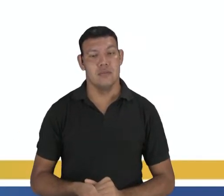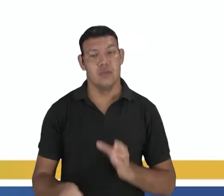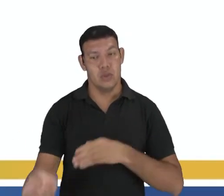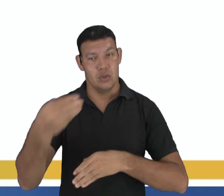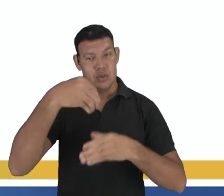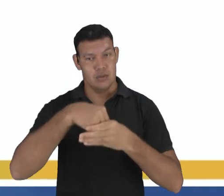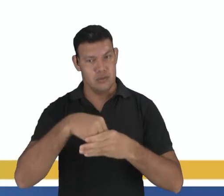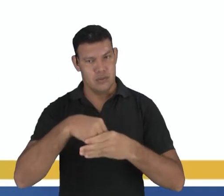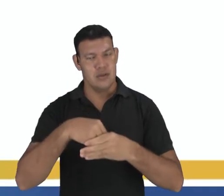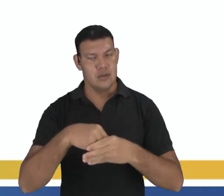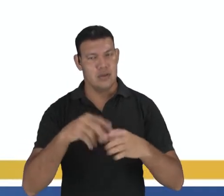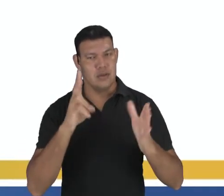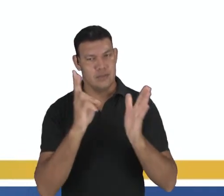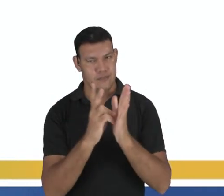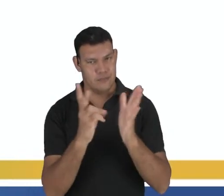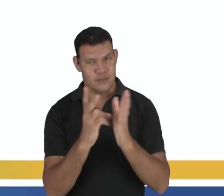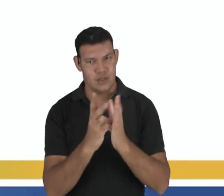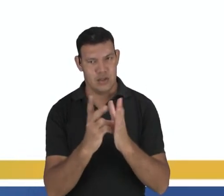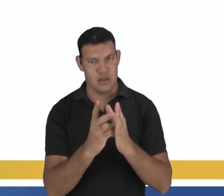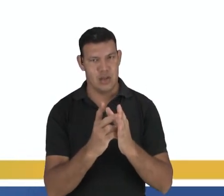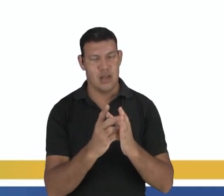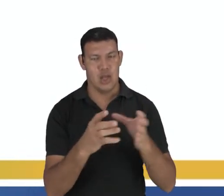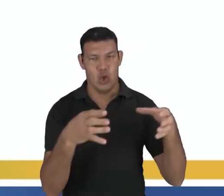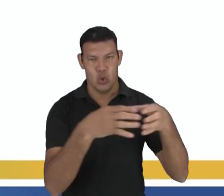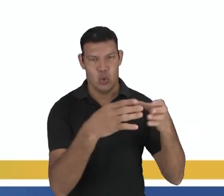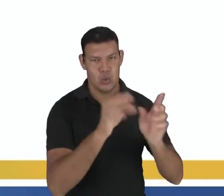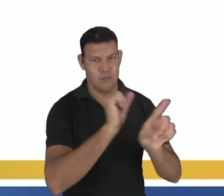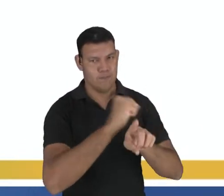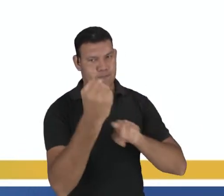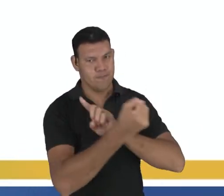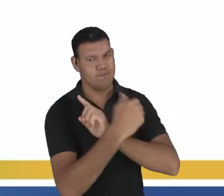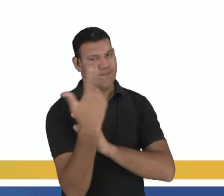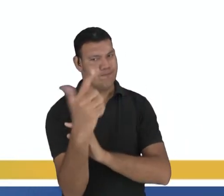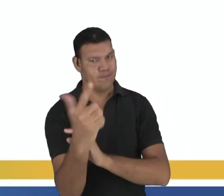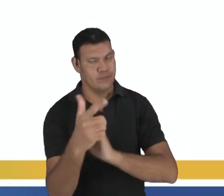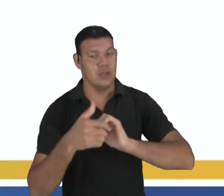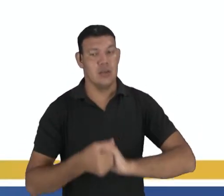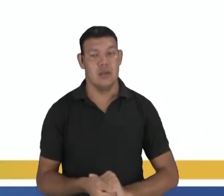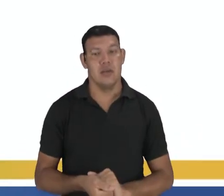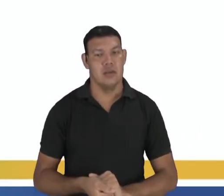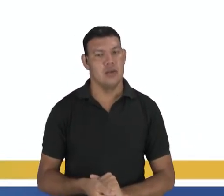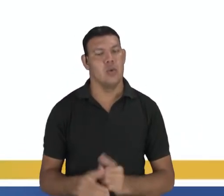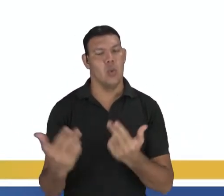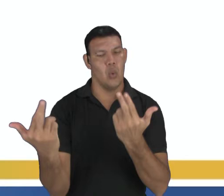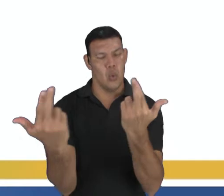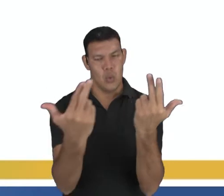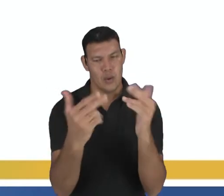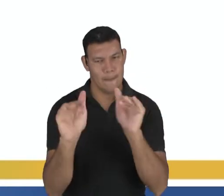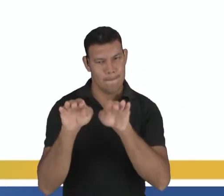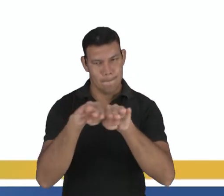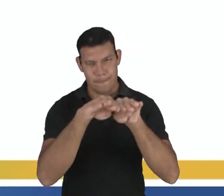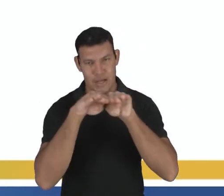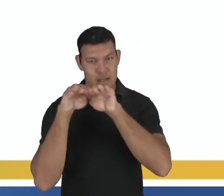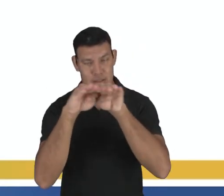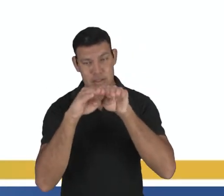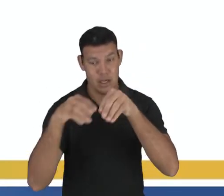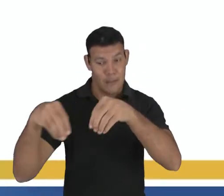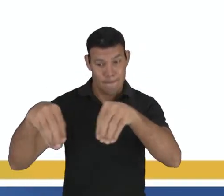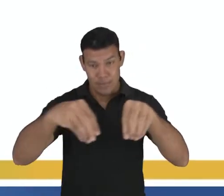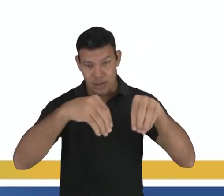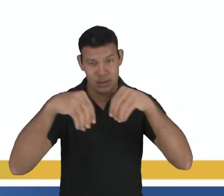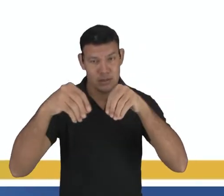não há classes sociais como a do homem branco. Todos têm o mesmo direito e recebem o mesmo tratamento. A terra, por